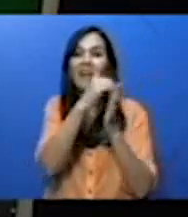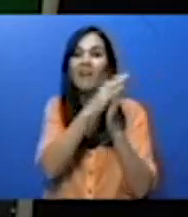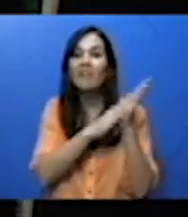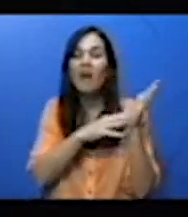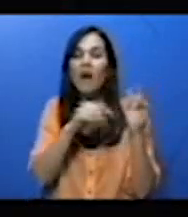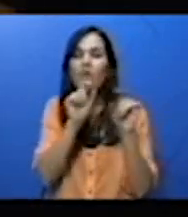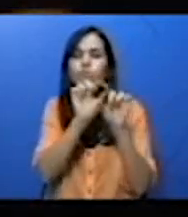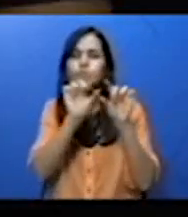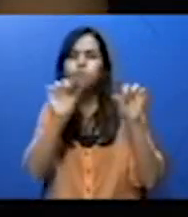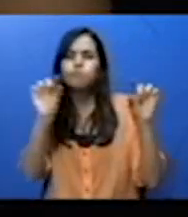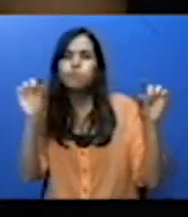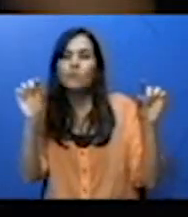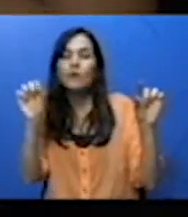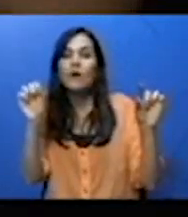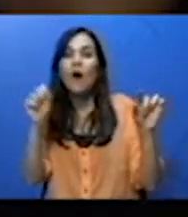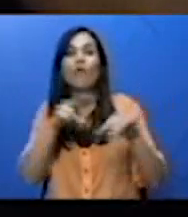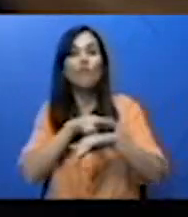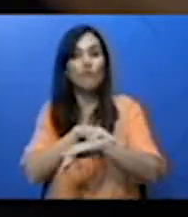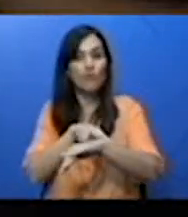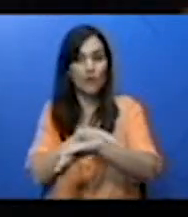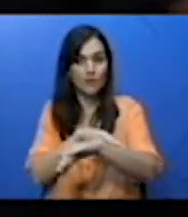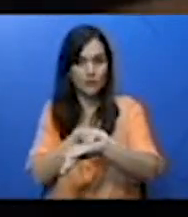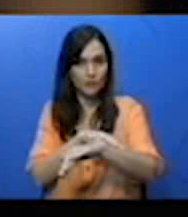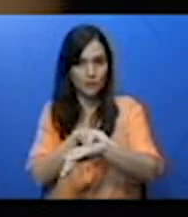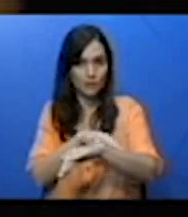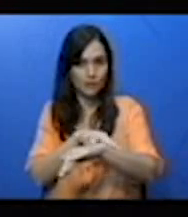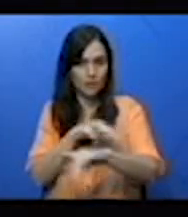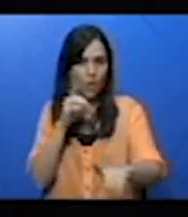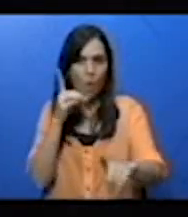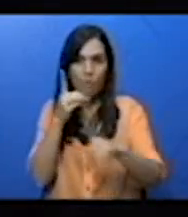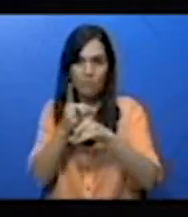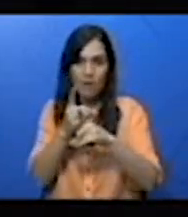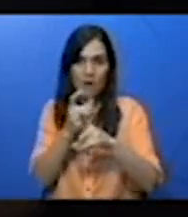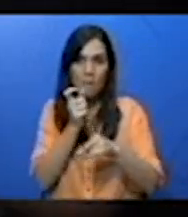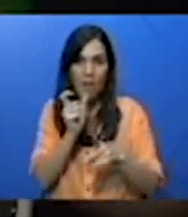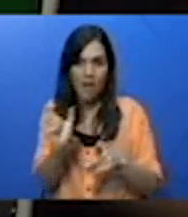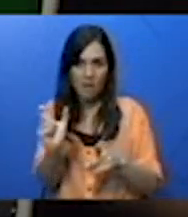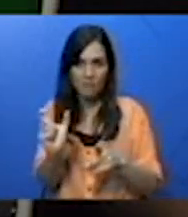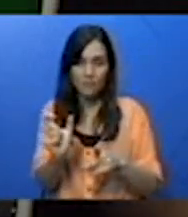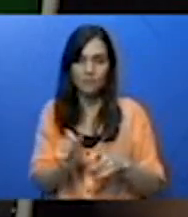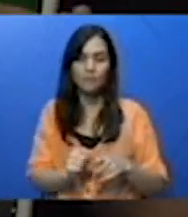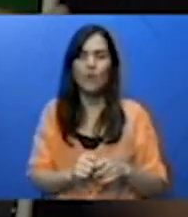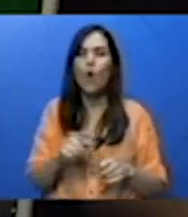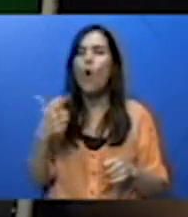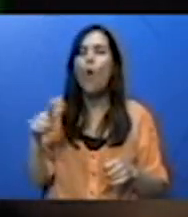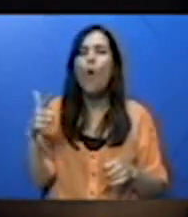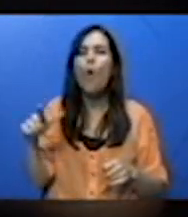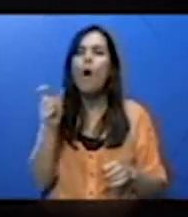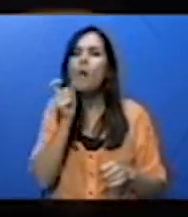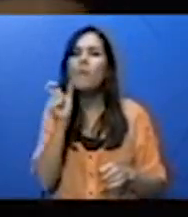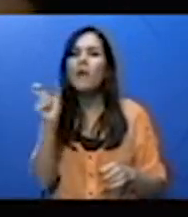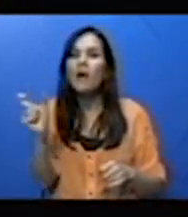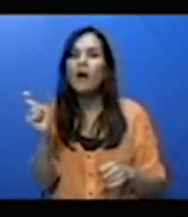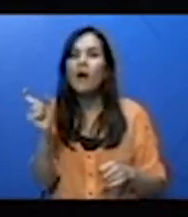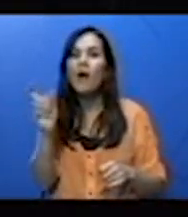tá, criança? Só um traço também vale. O importante é achar a palavra. Depois, teimosa,